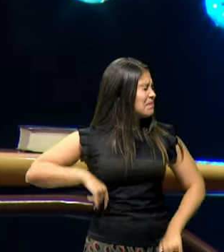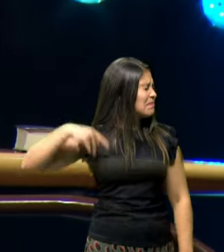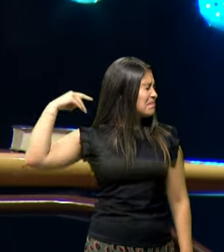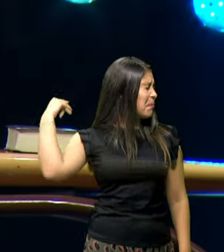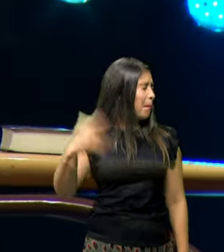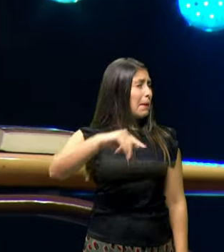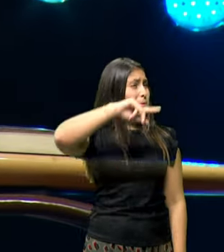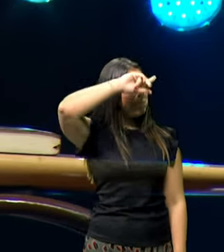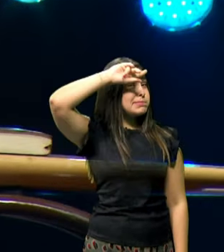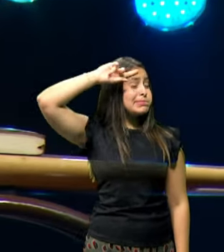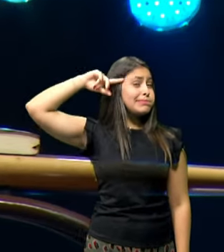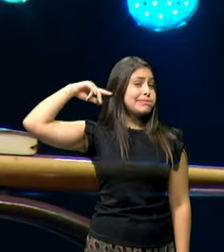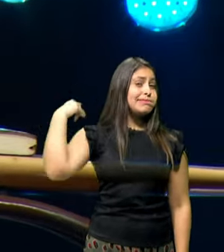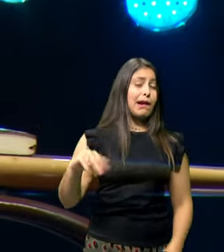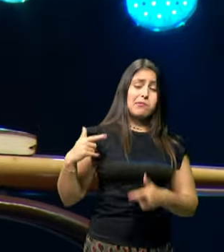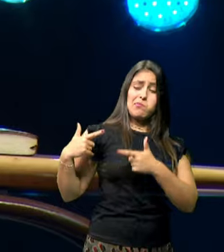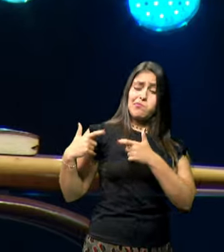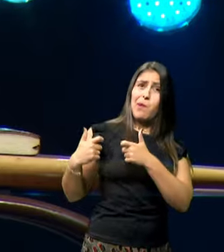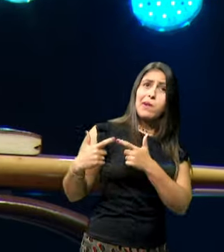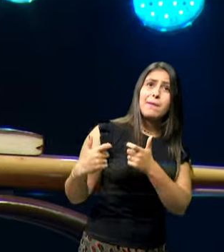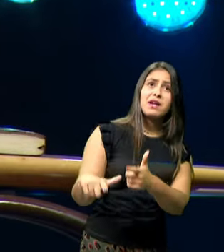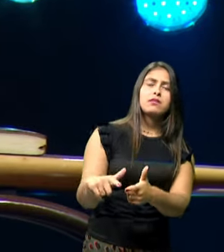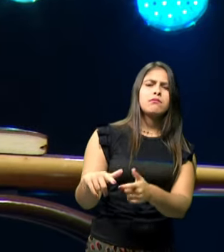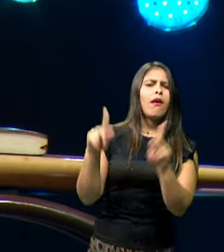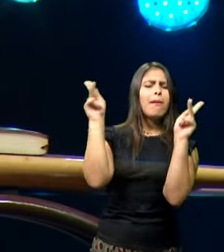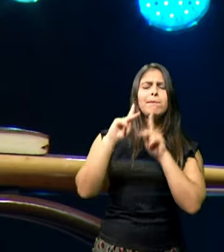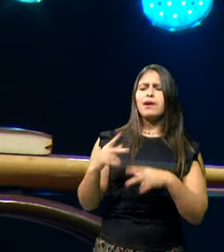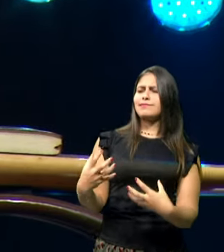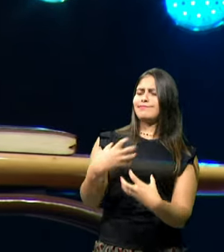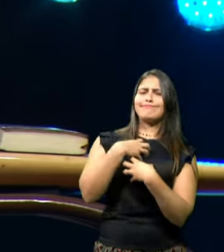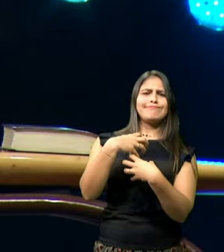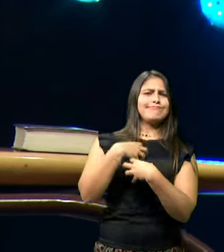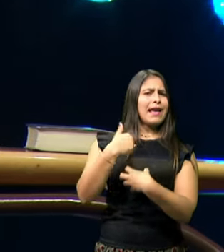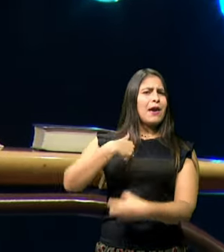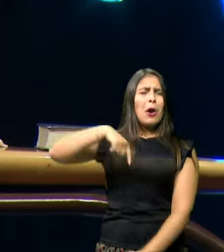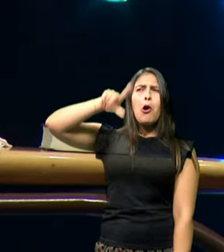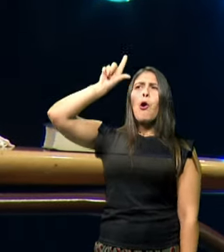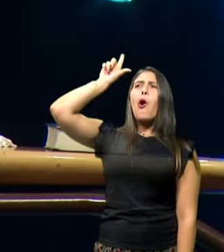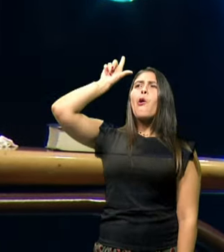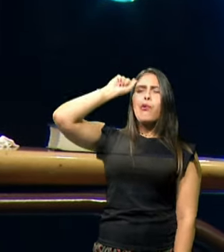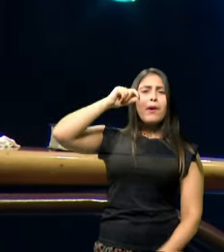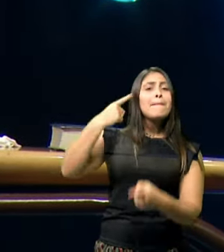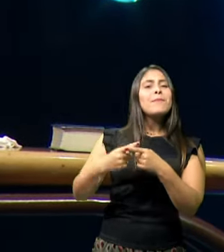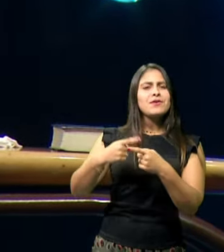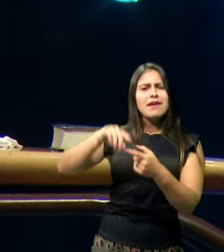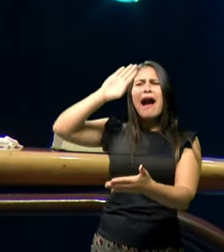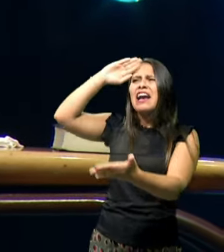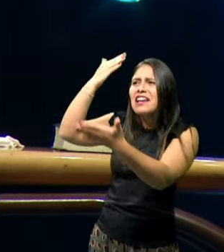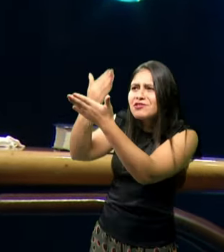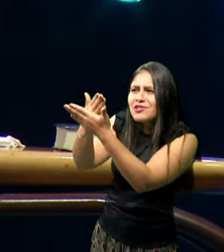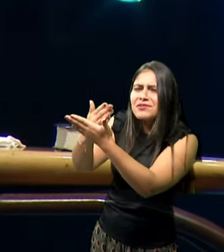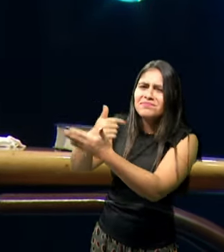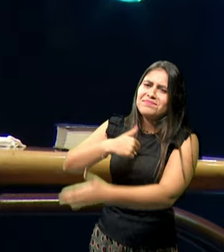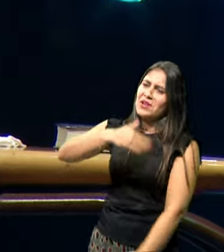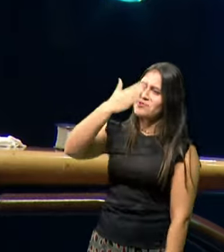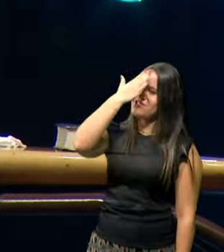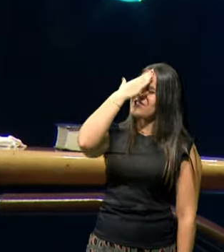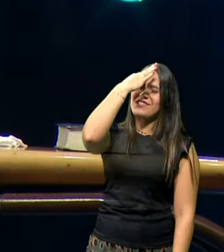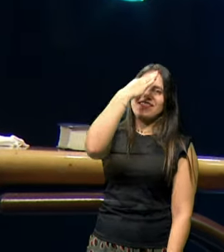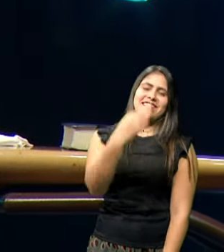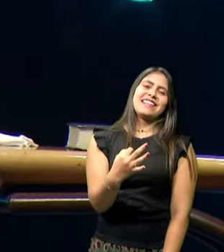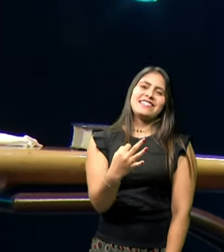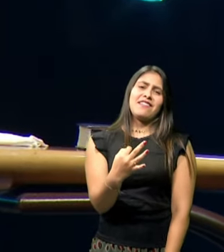O couro está quebrando. Tenho paz. Eu sei em quem eu tenho crido. E